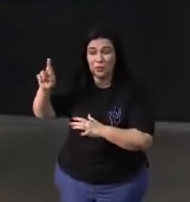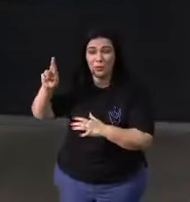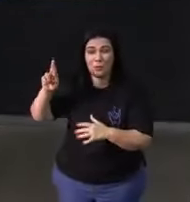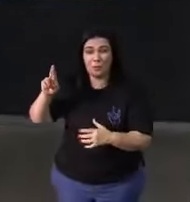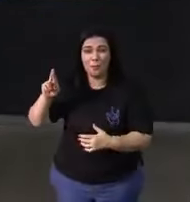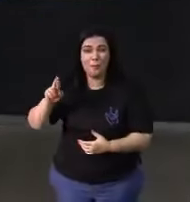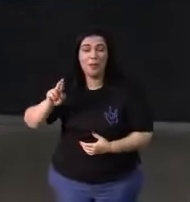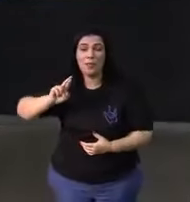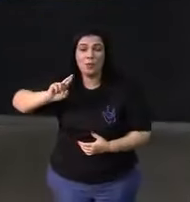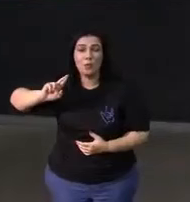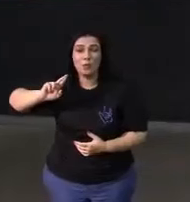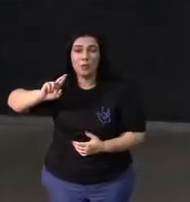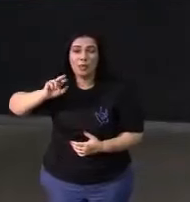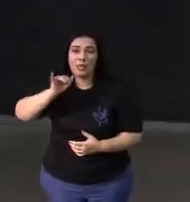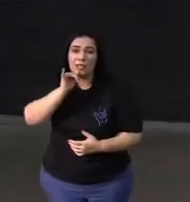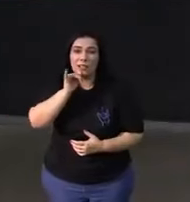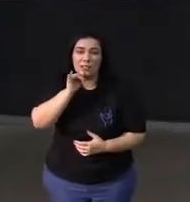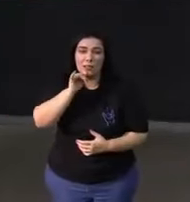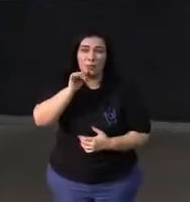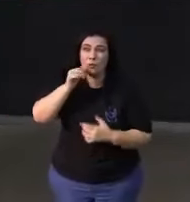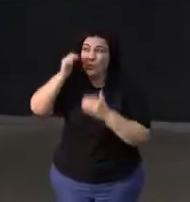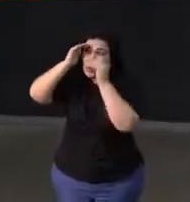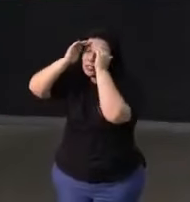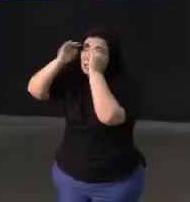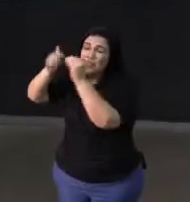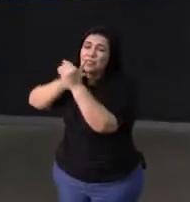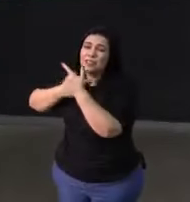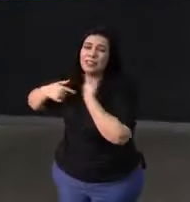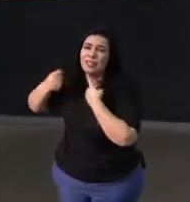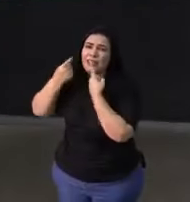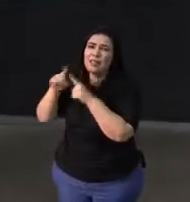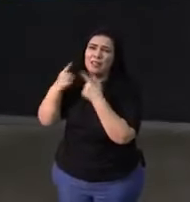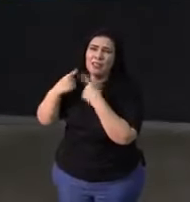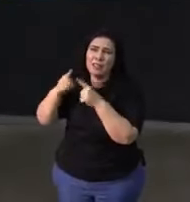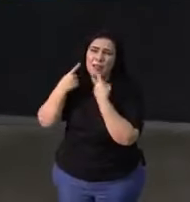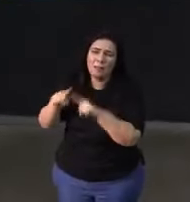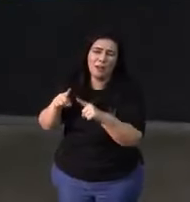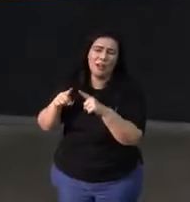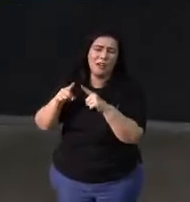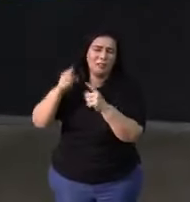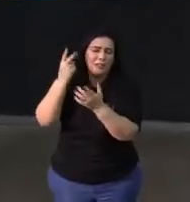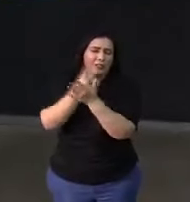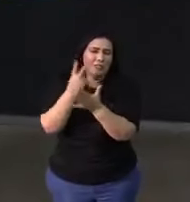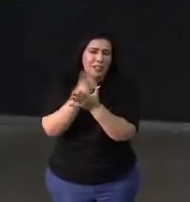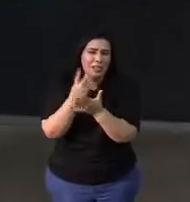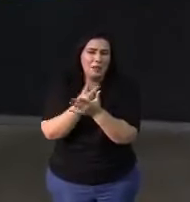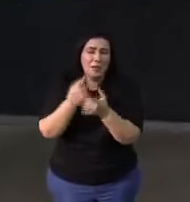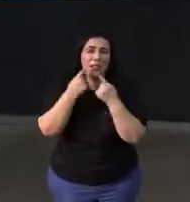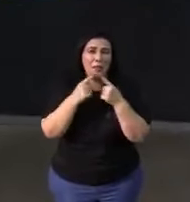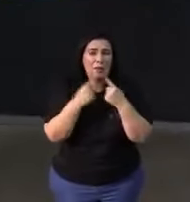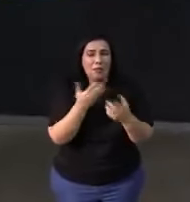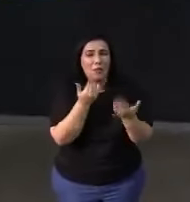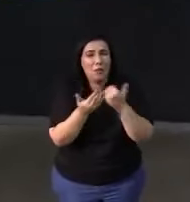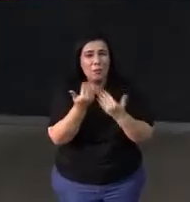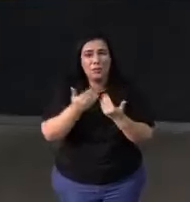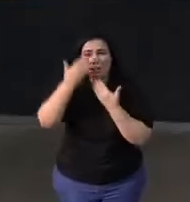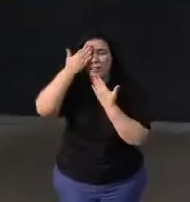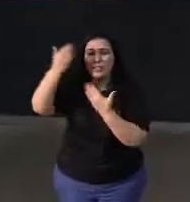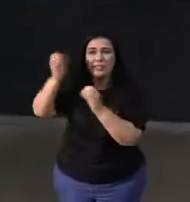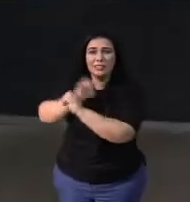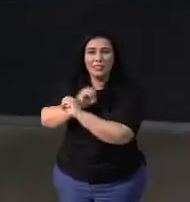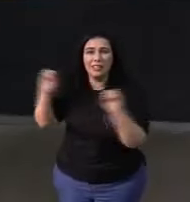não se submeteram à sua vontade. Murmuravam a todo tempo, reclamavam da comida, não tinham